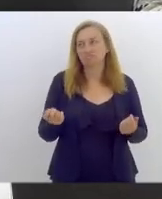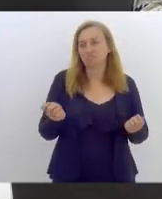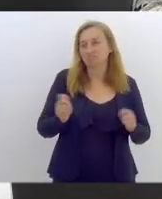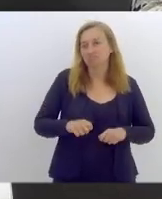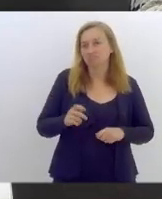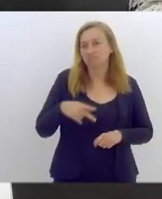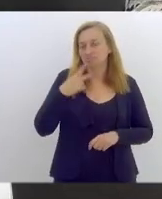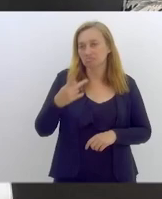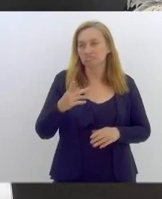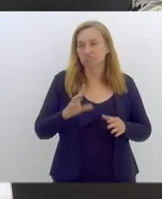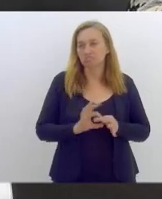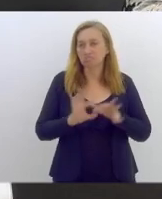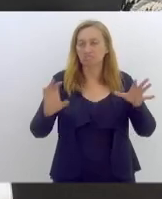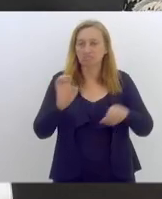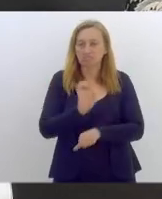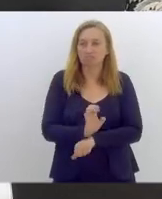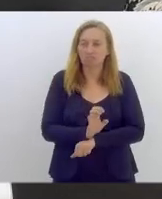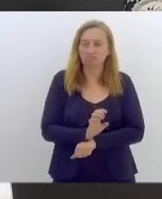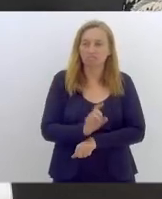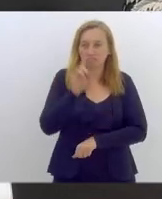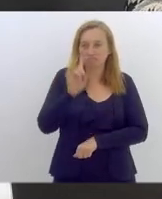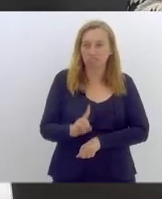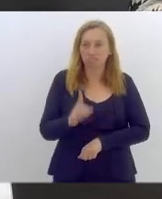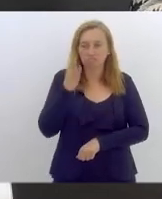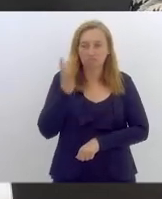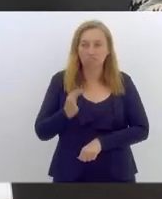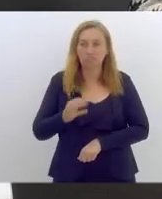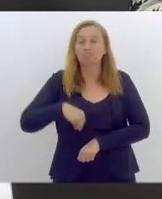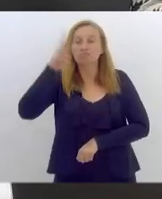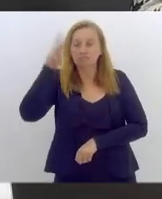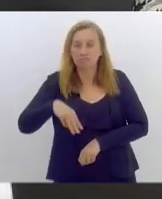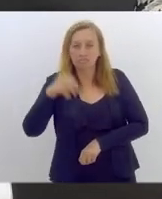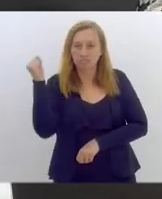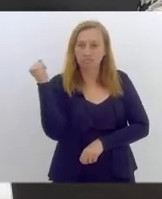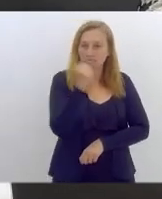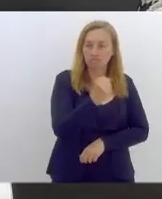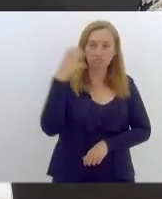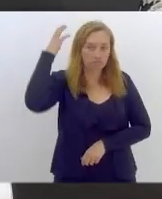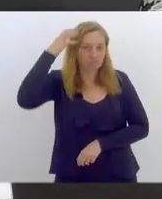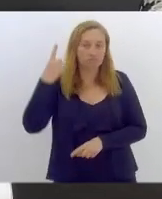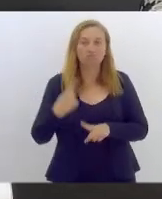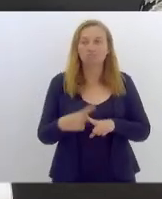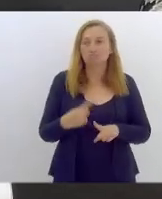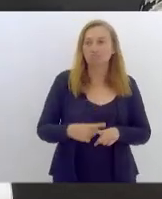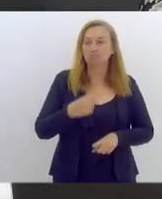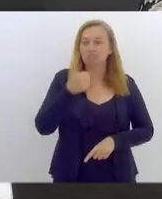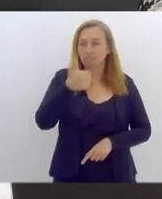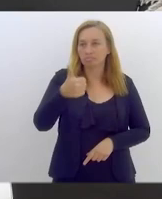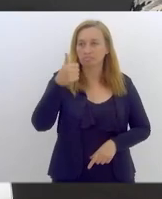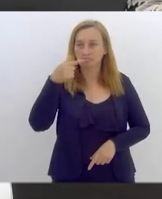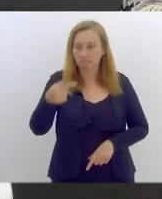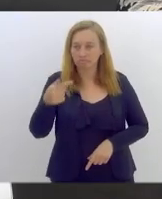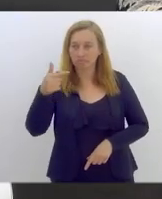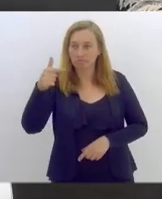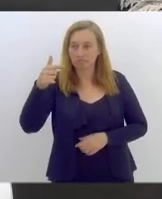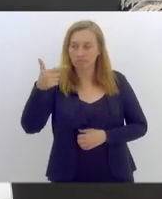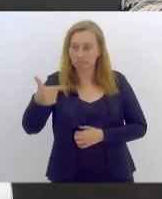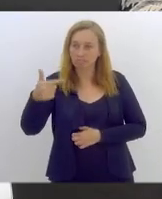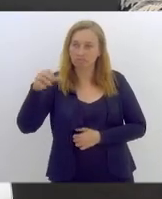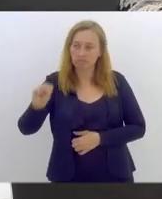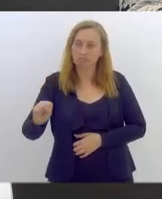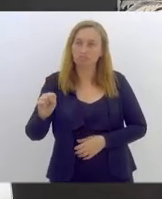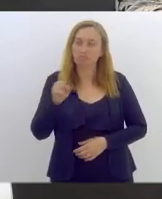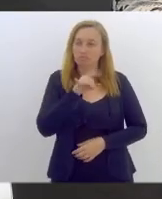de um Estado democrático de direito enquanto a gente não saber quem mandou matar Marielle e o porquê. São 1.728 dias que